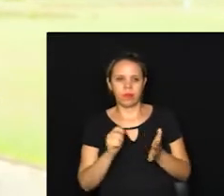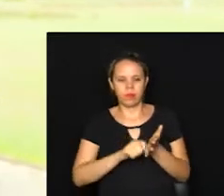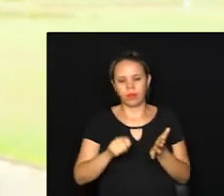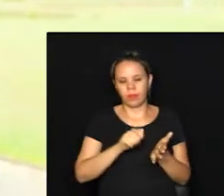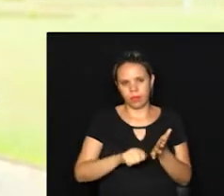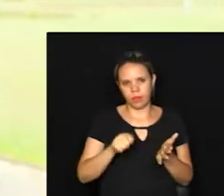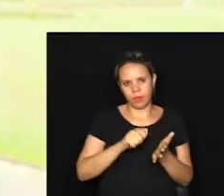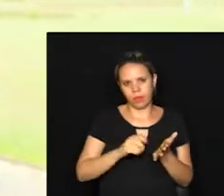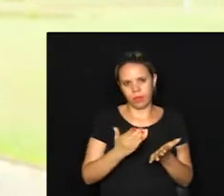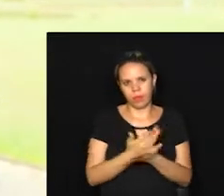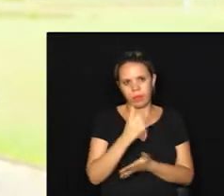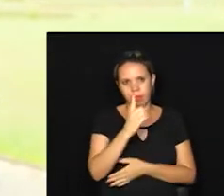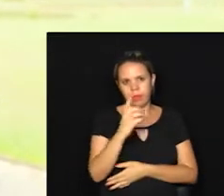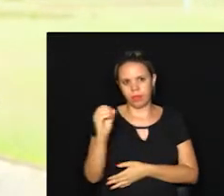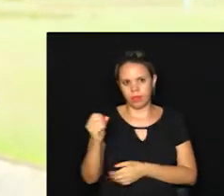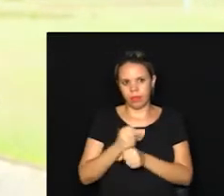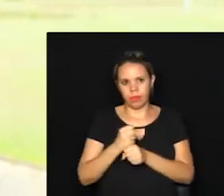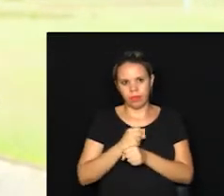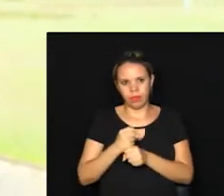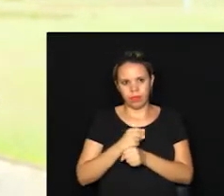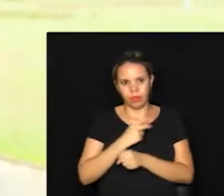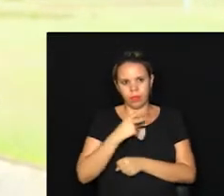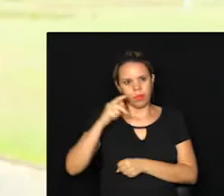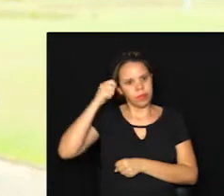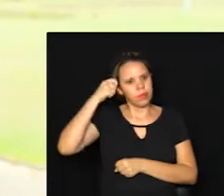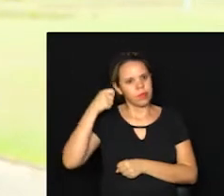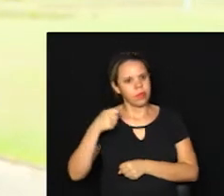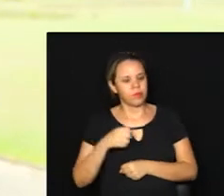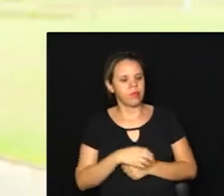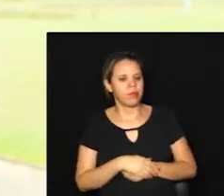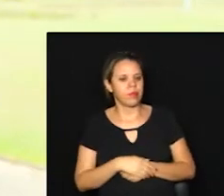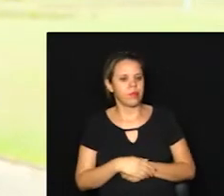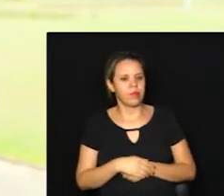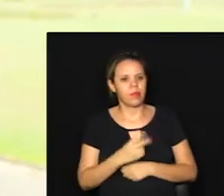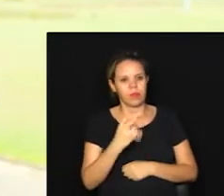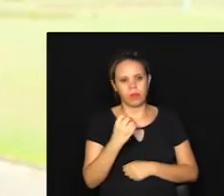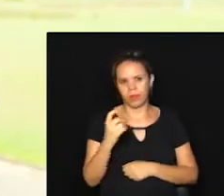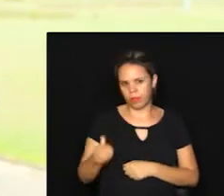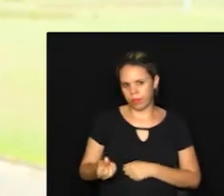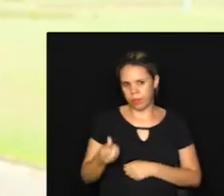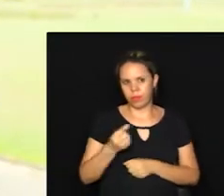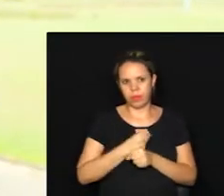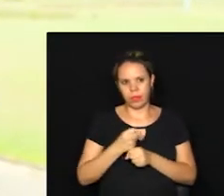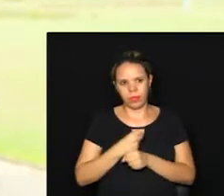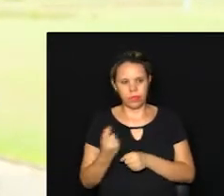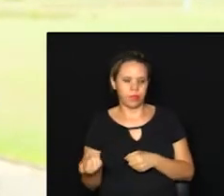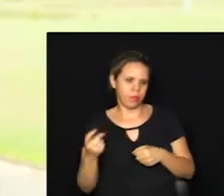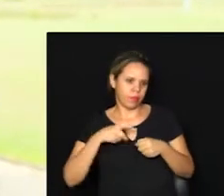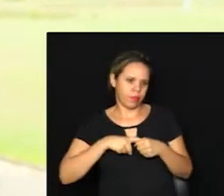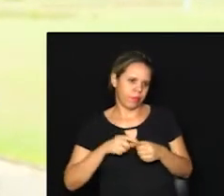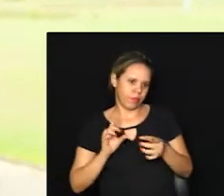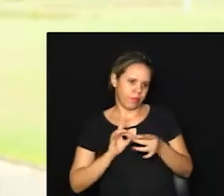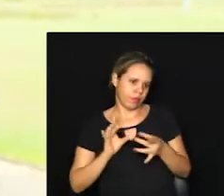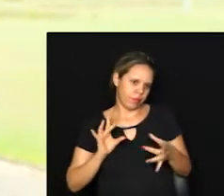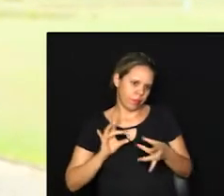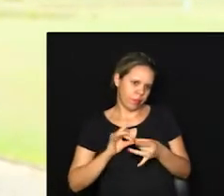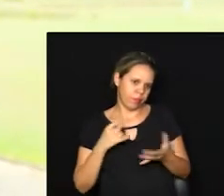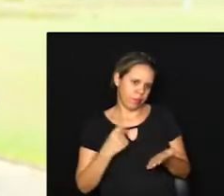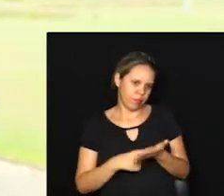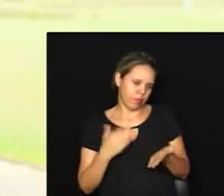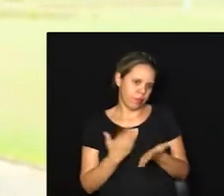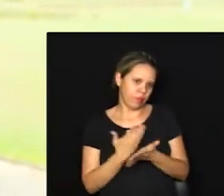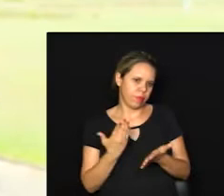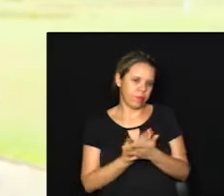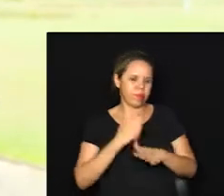sobre os 110 primeiros anos de história da Ponte Preta. Em 2016, nós voltamos à parceria para escrever a